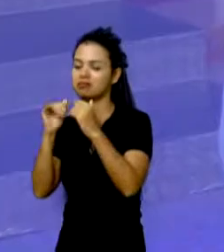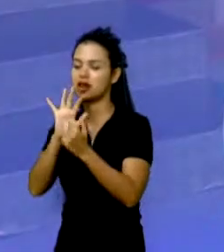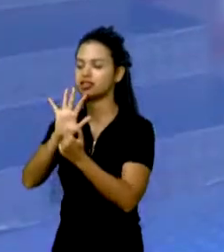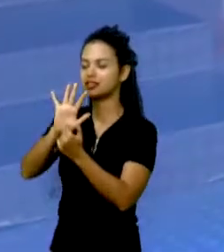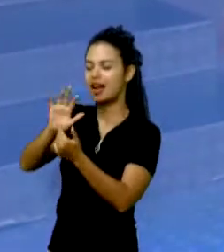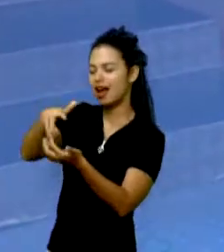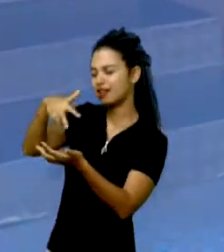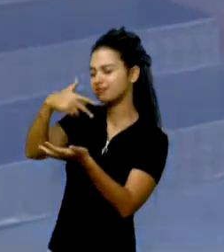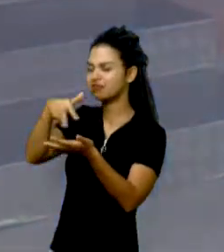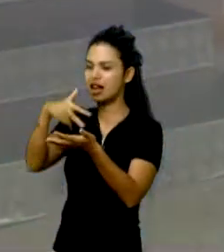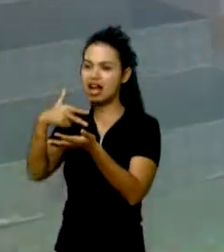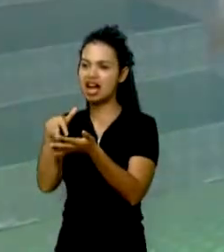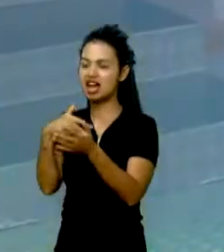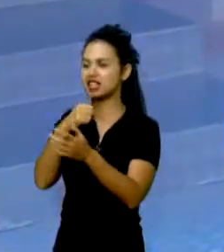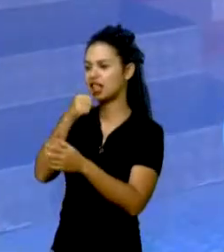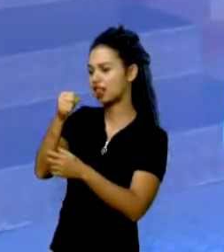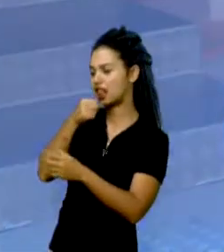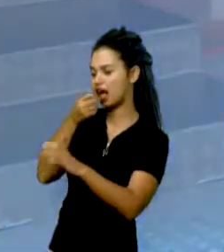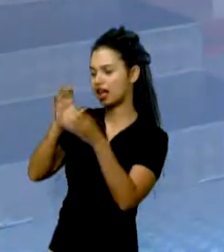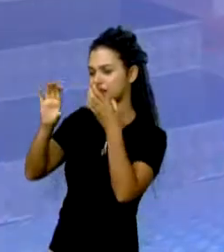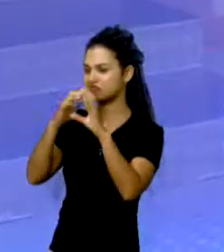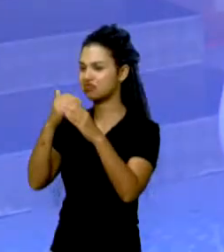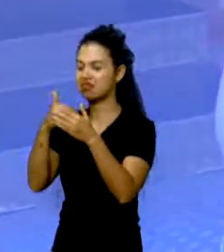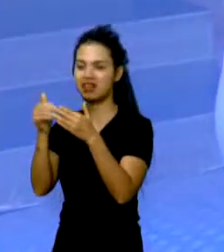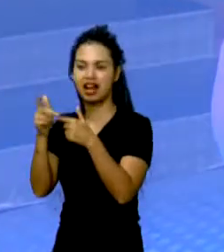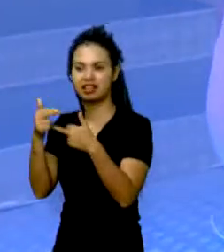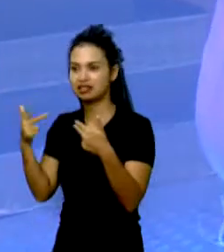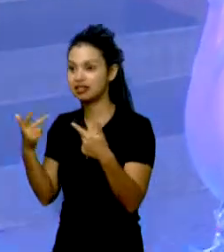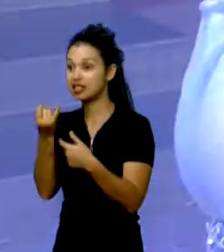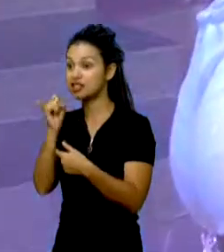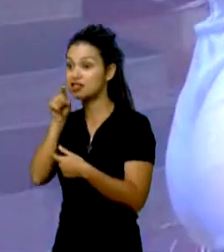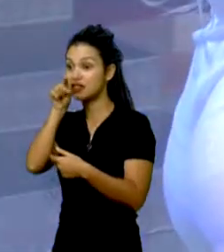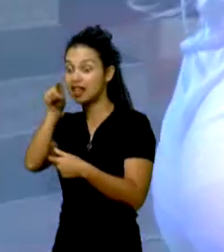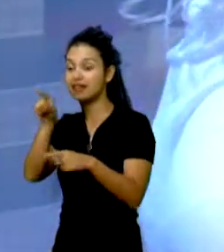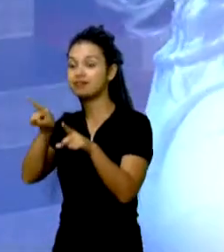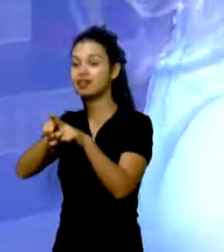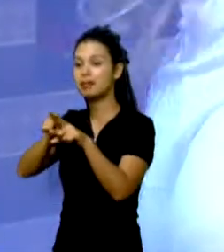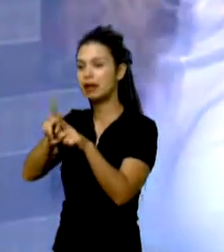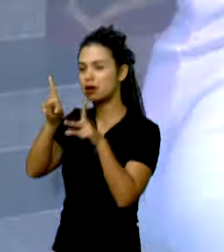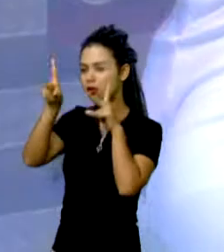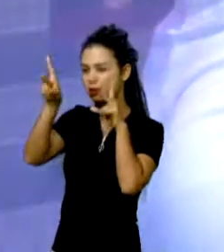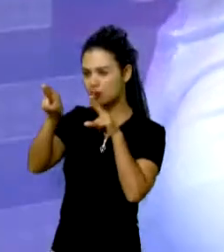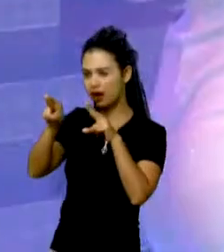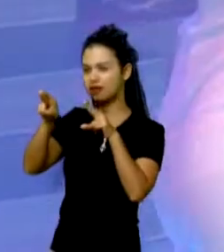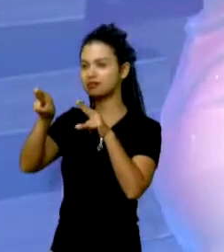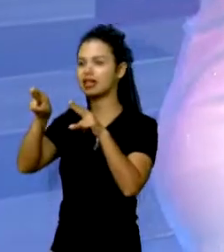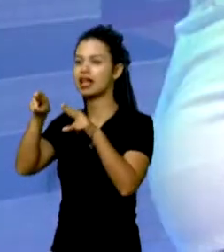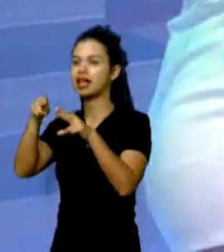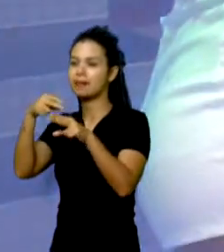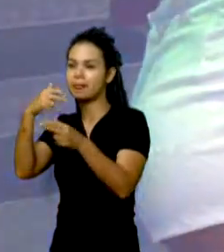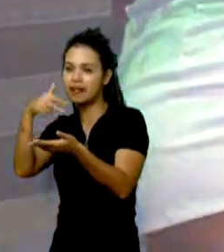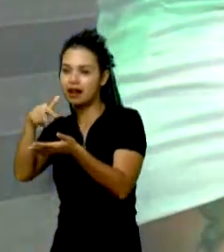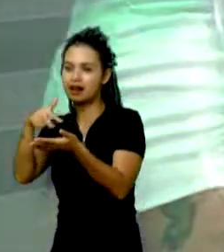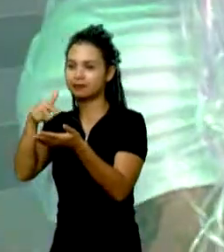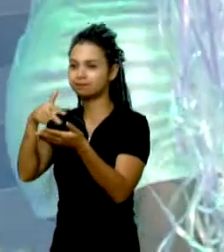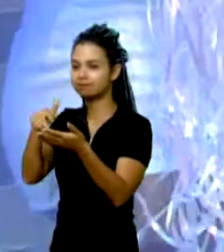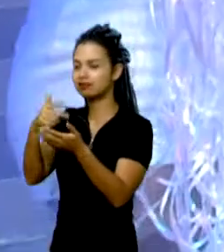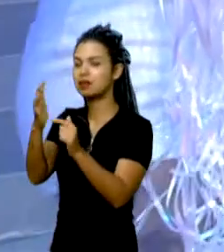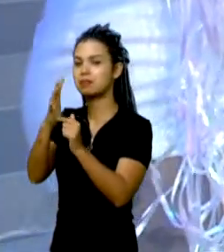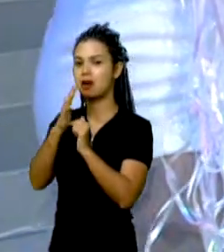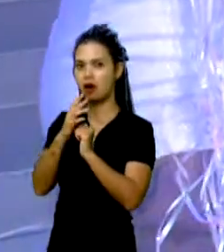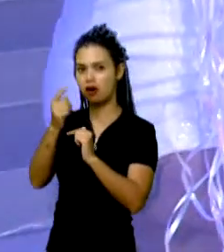ser muito legal. Então, você que tá em casa, faz performance assim como a Milena, tem vontade de fazer, vai ser a sua